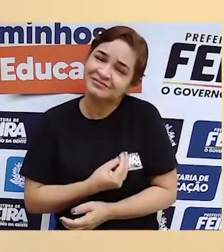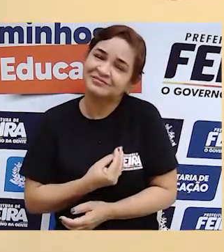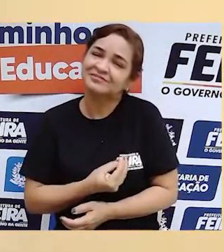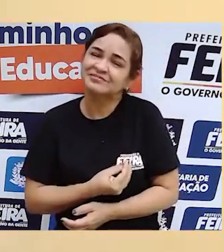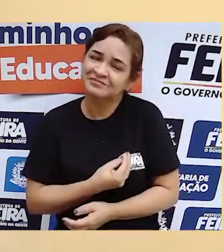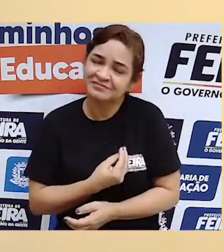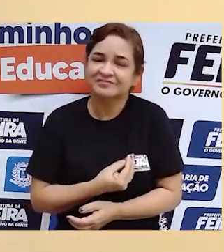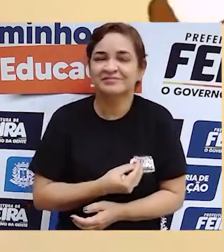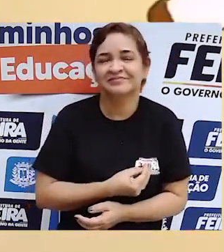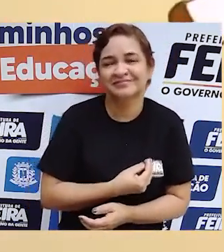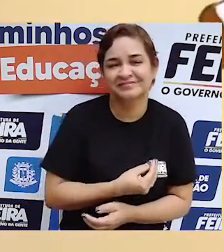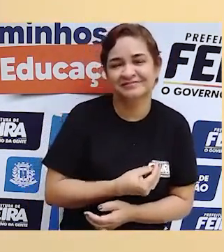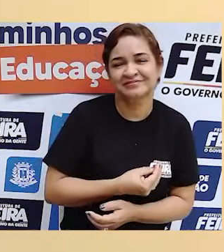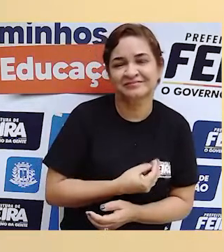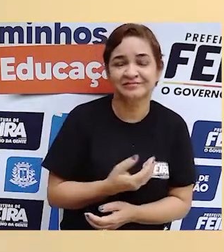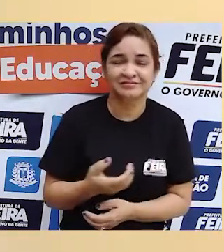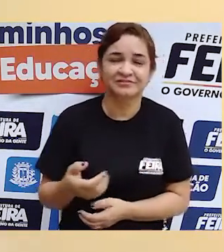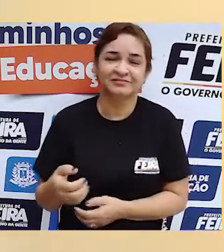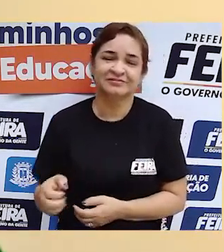viver?